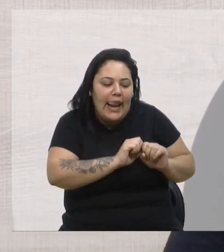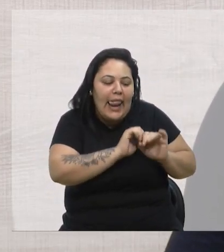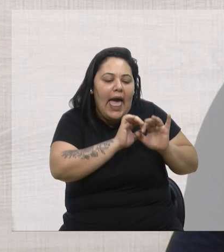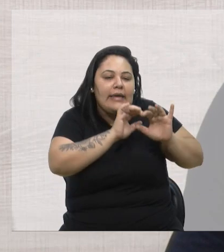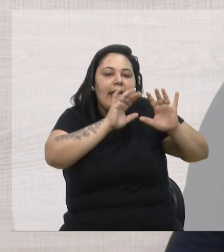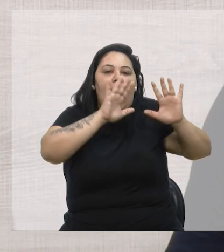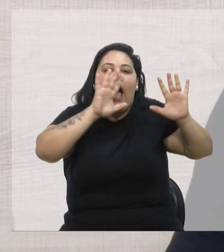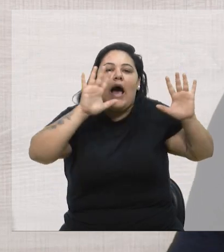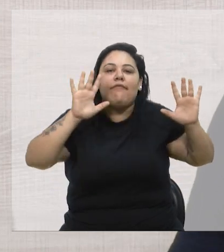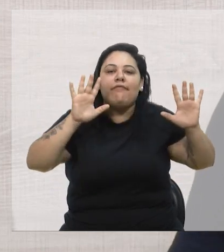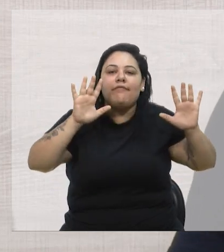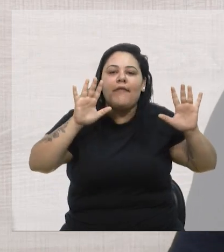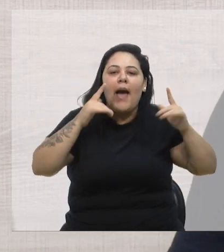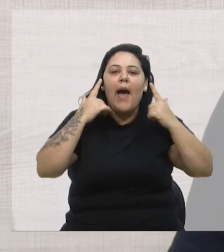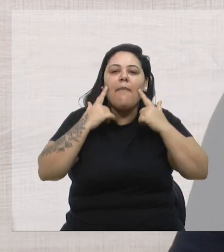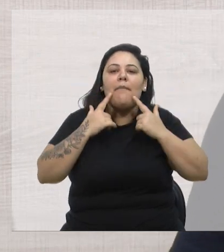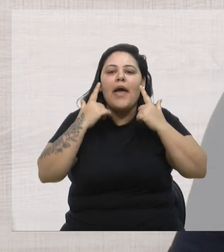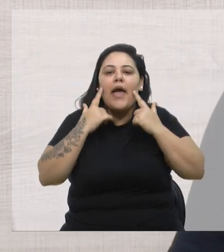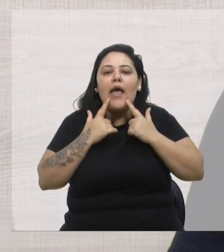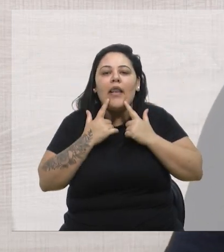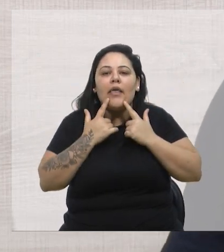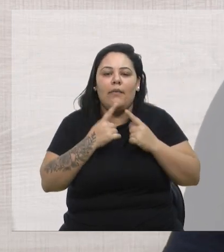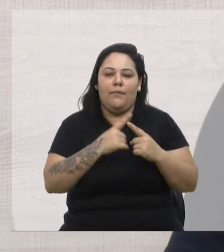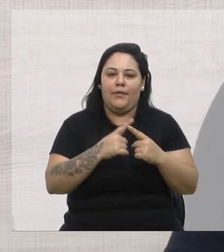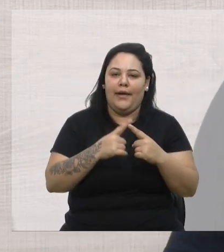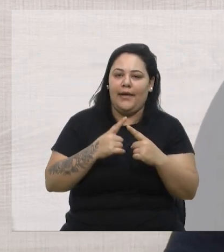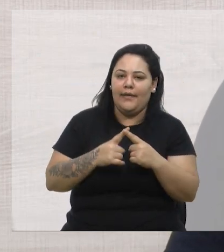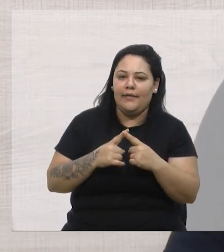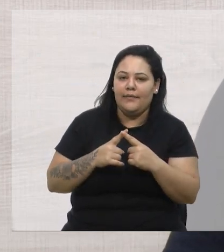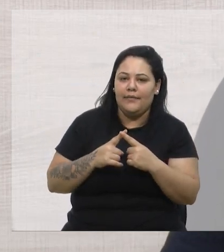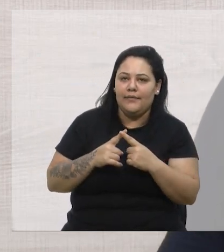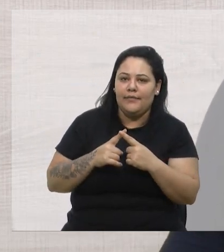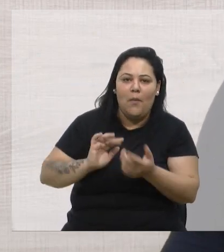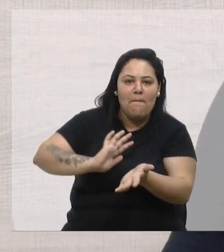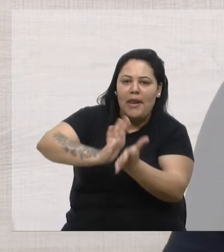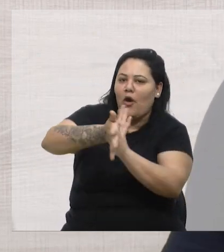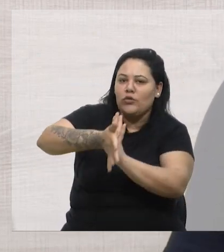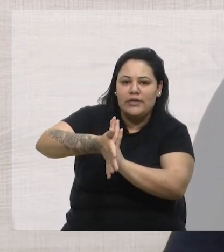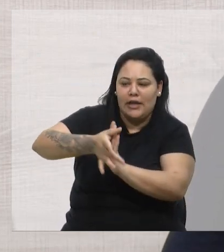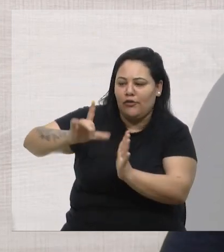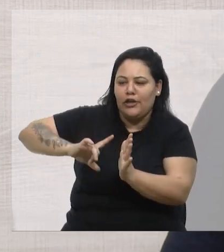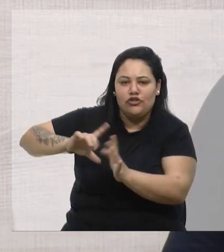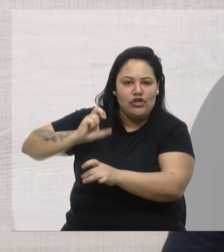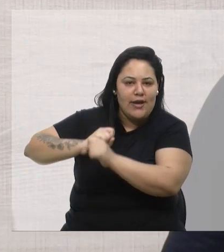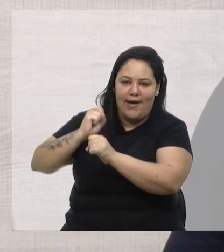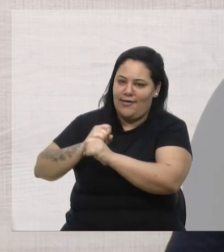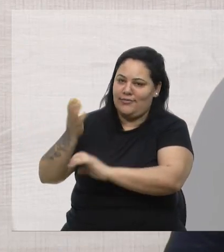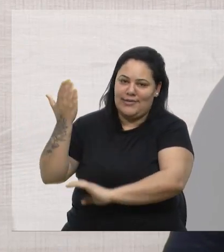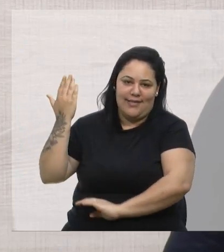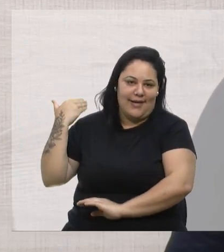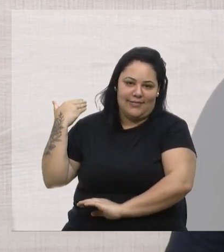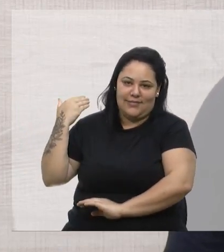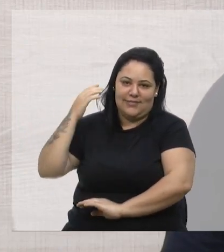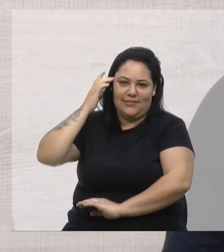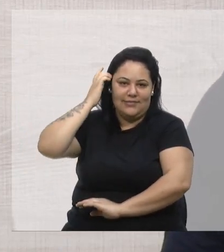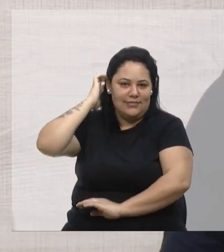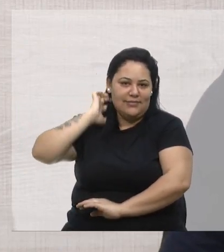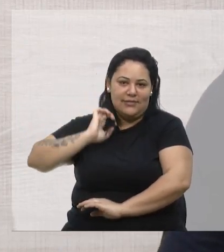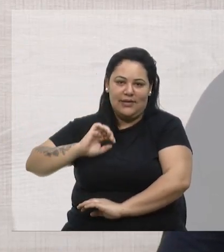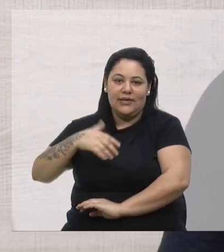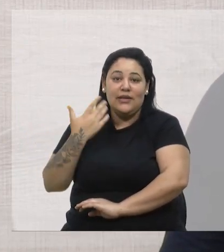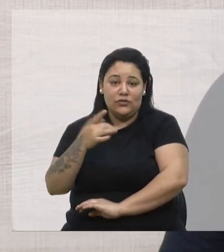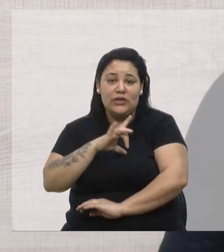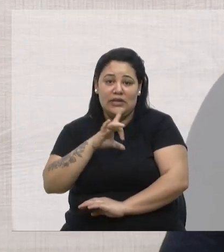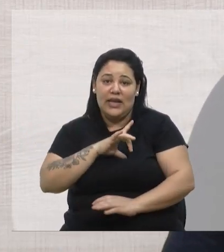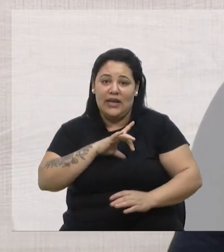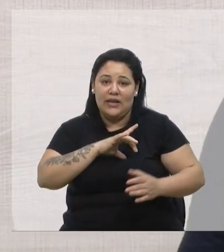uma embranquiçada no Machado, por causa dessa origem, por causa desse preconceito, racismo da época,